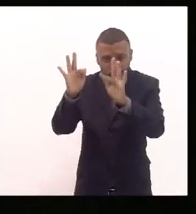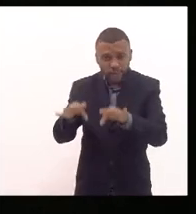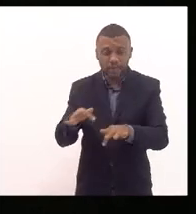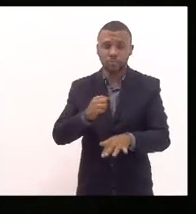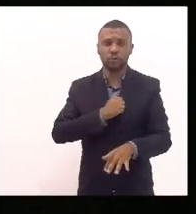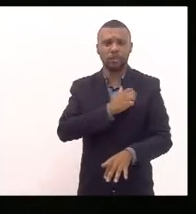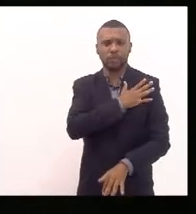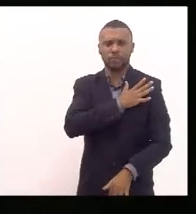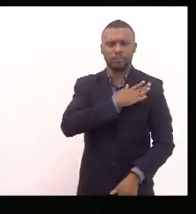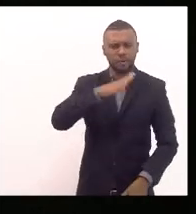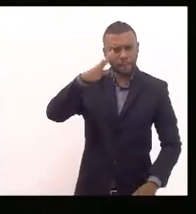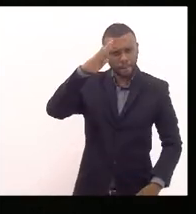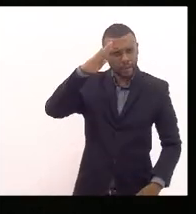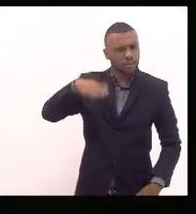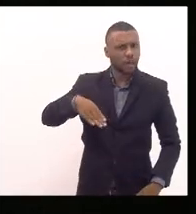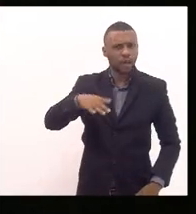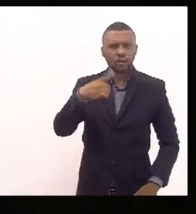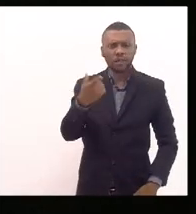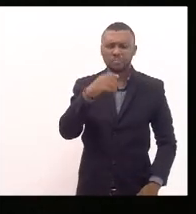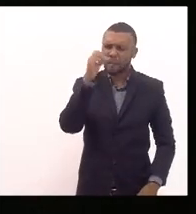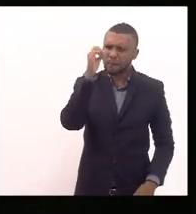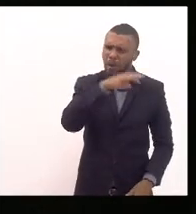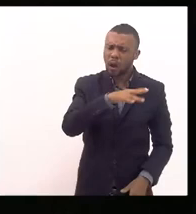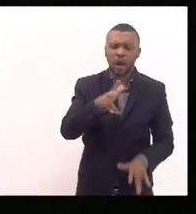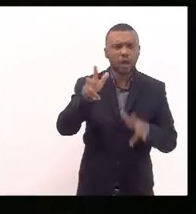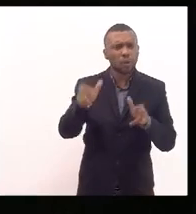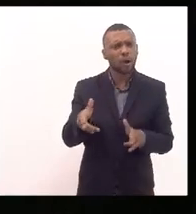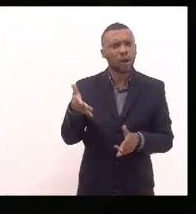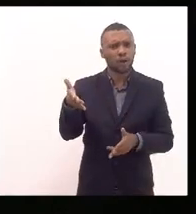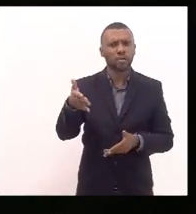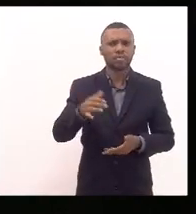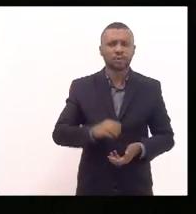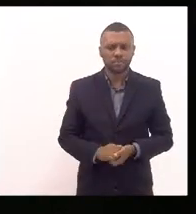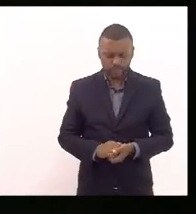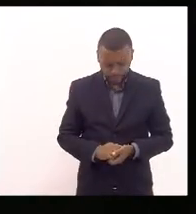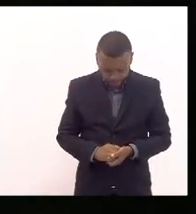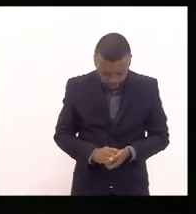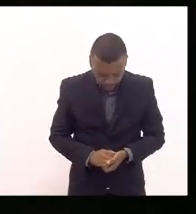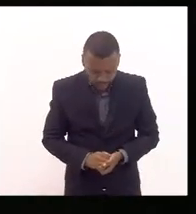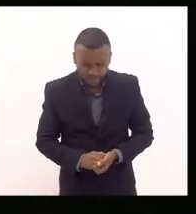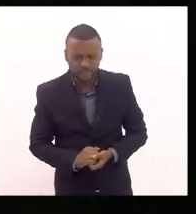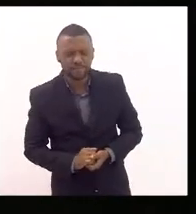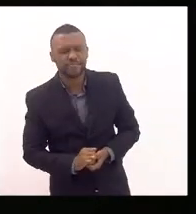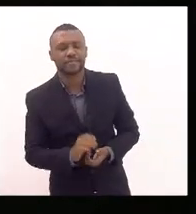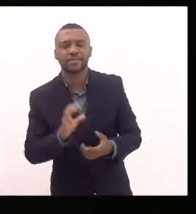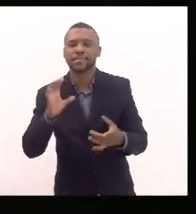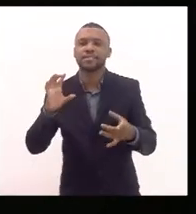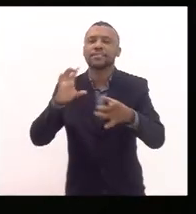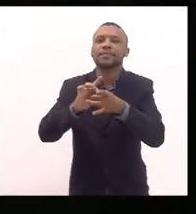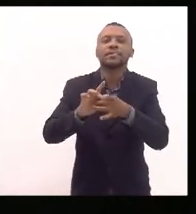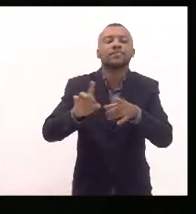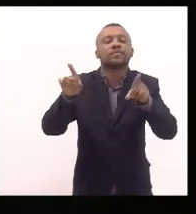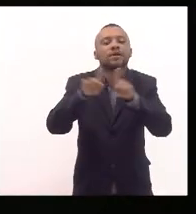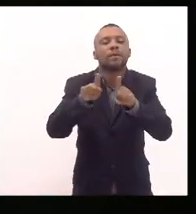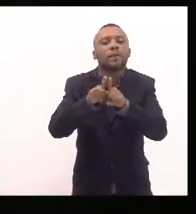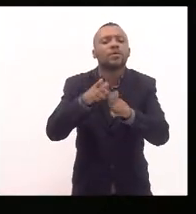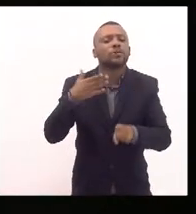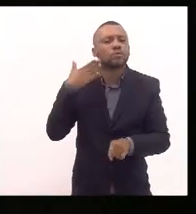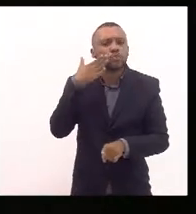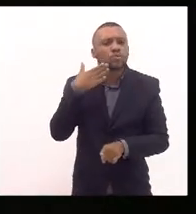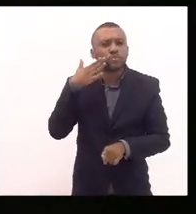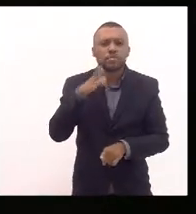do regime militar e a gente tem aberrações como essa que fazem parte inclusive do discurso